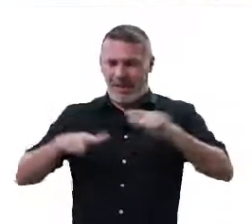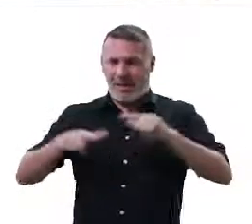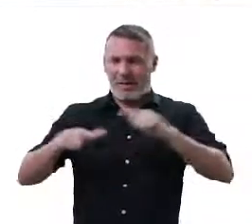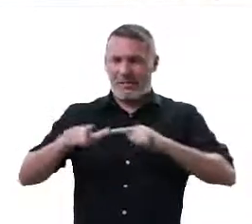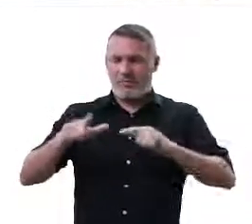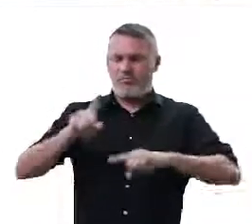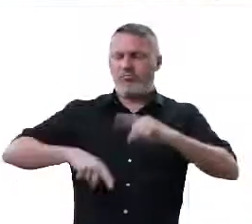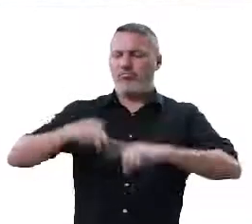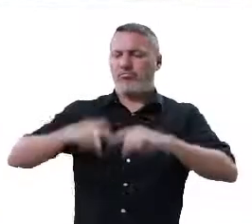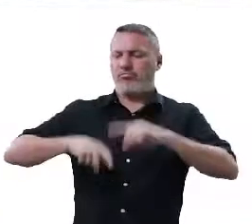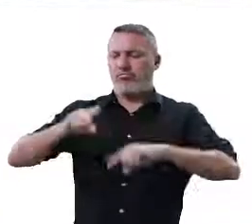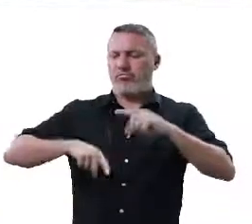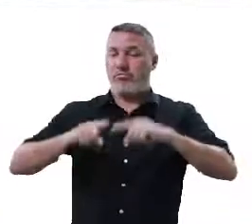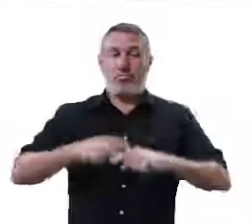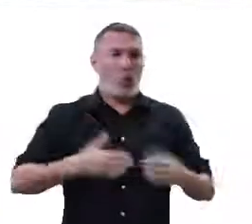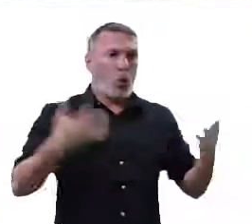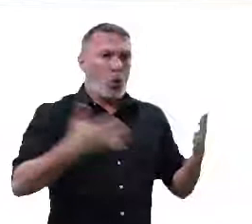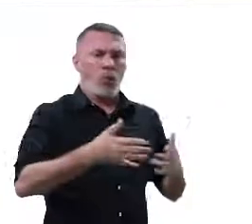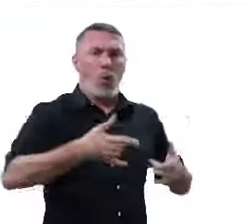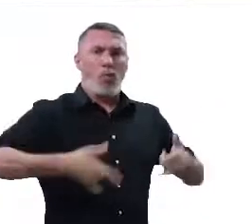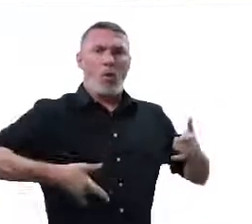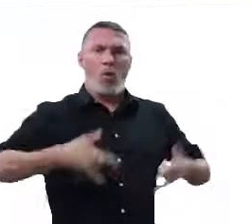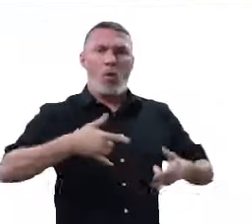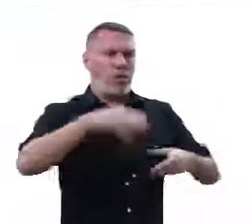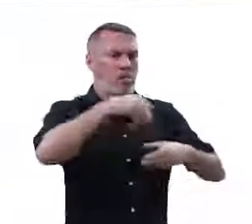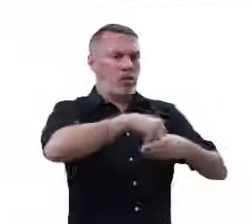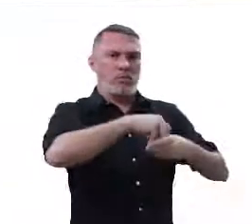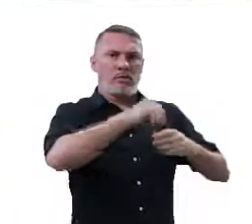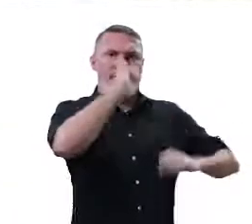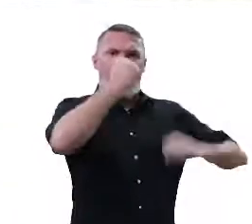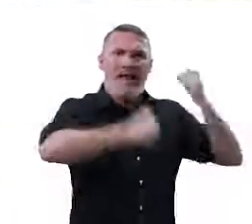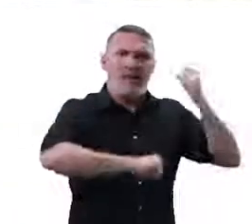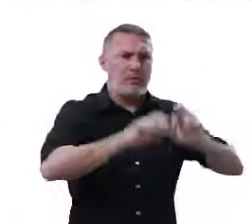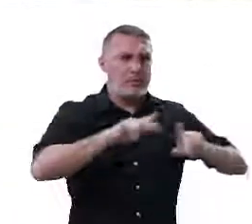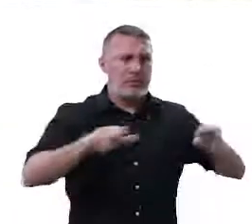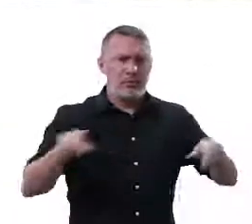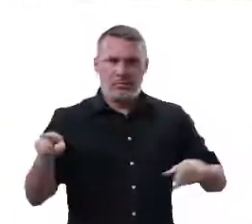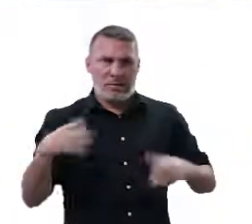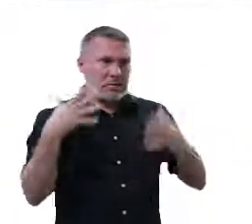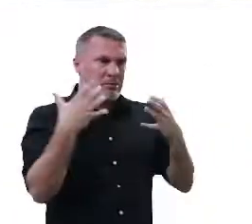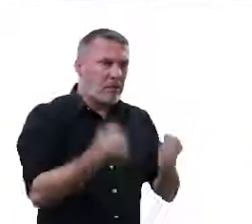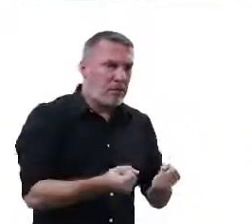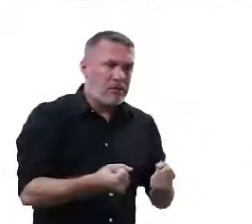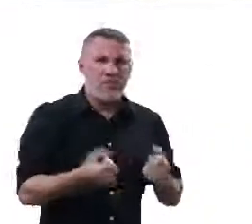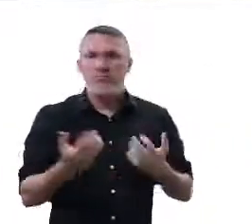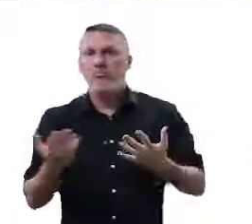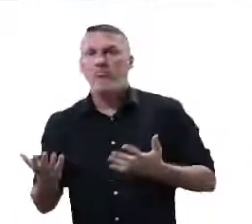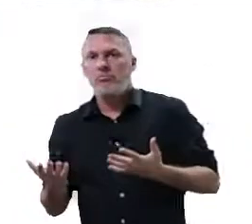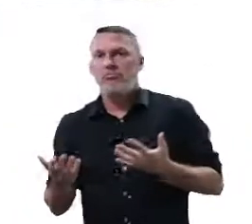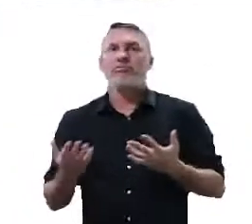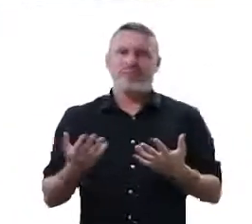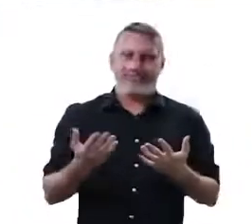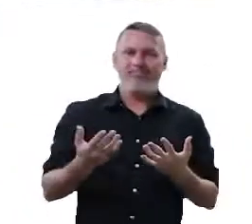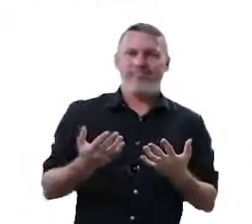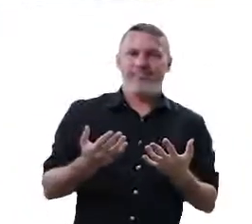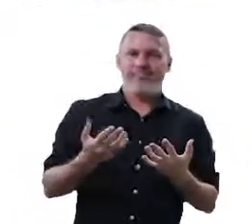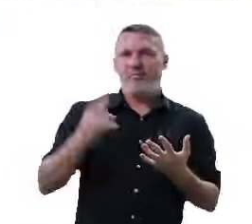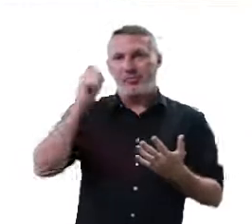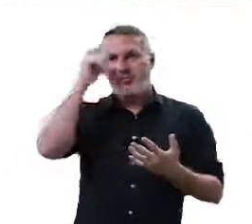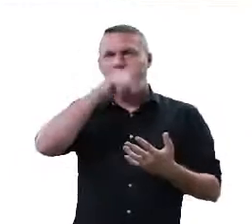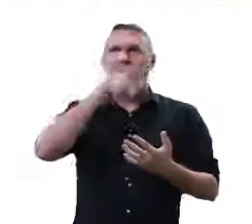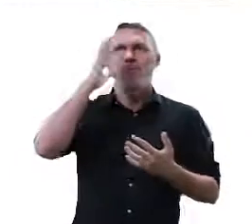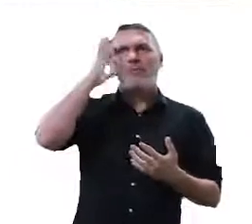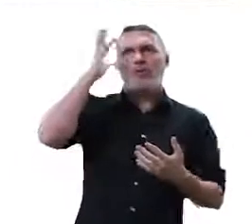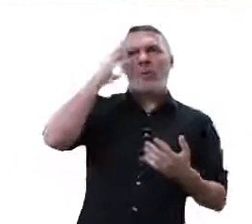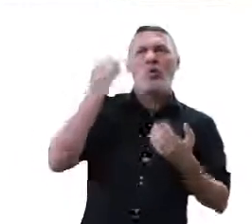introdução sistemática de robôs nas linhas de montagem. Então isso causava um impacto, né? Acelerava a produção. Você tem